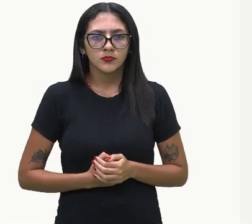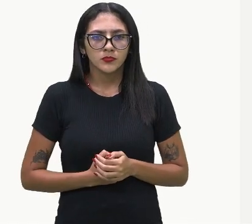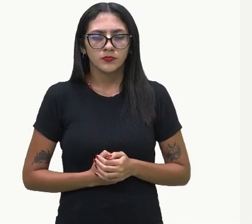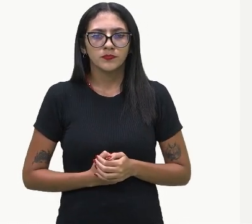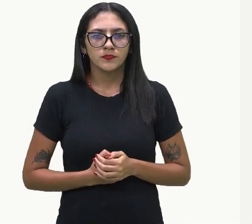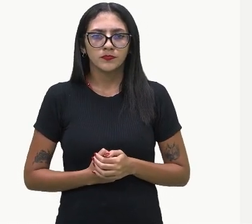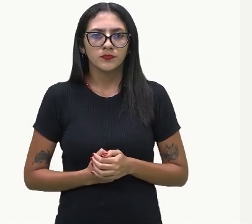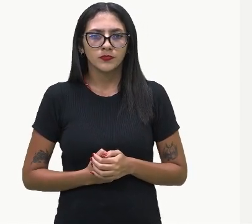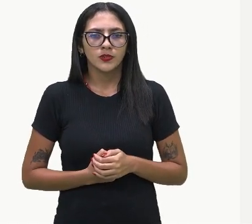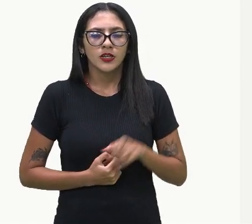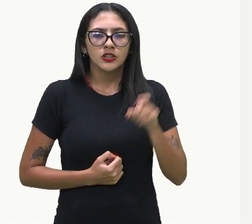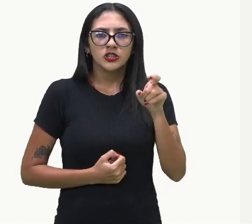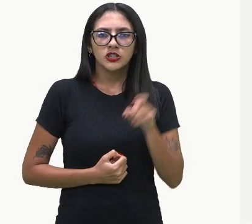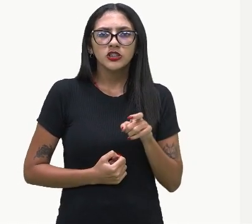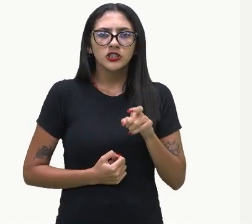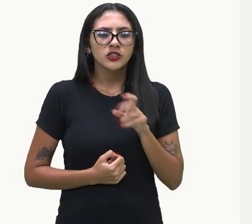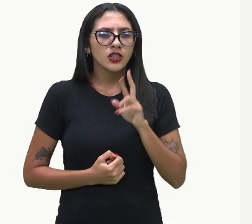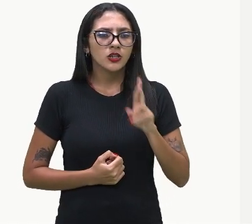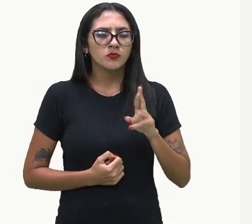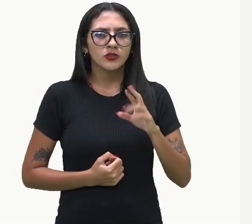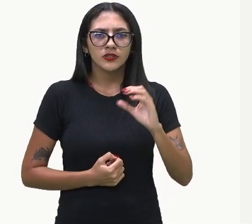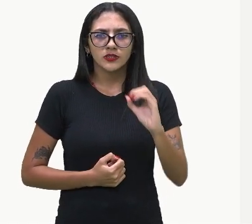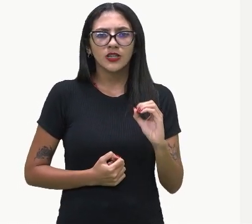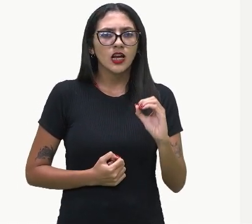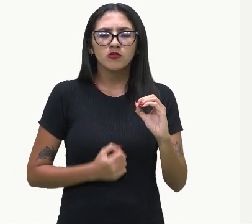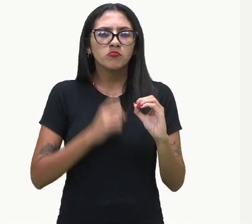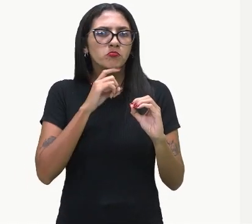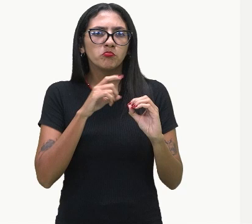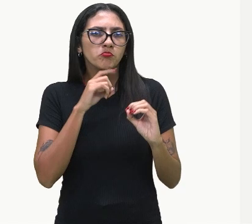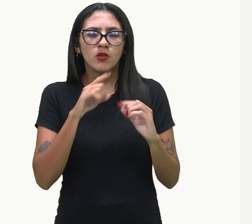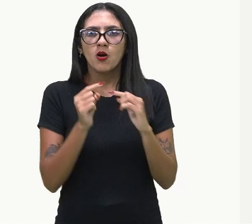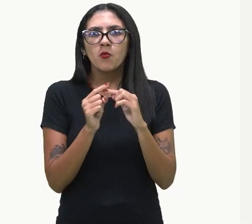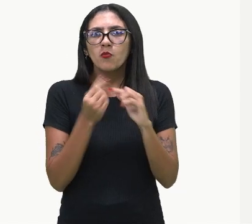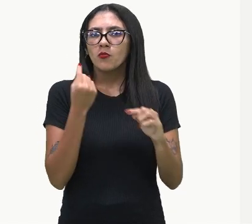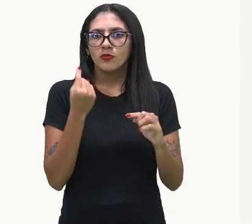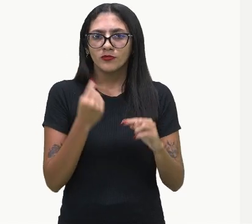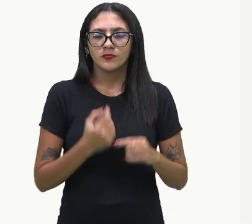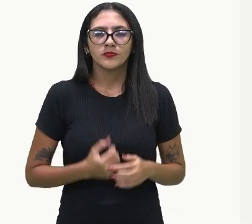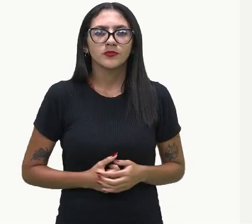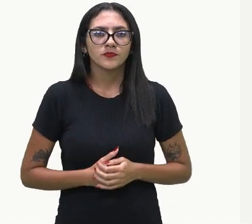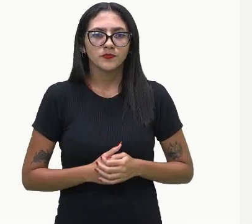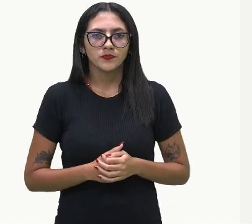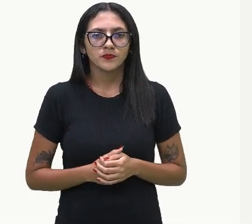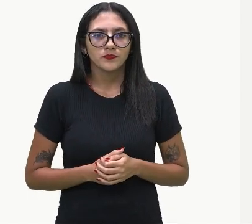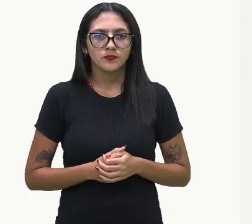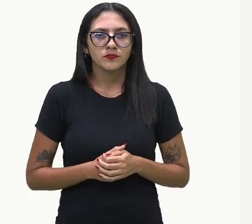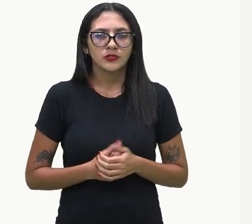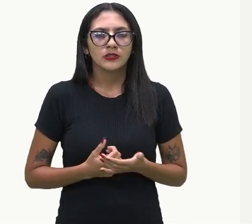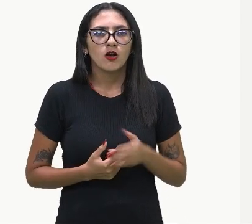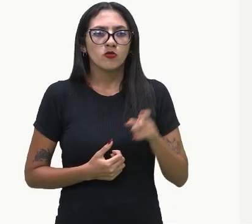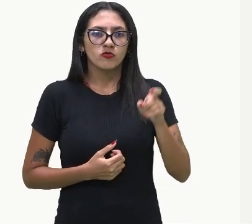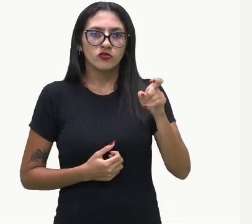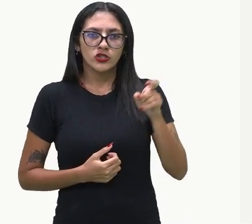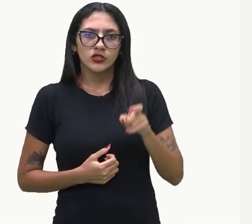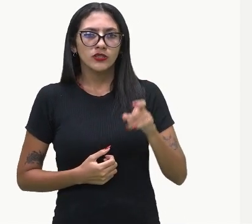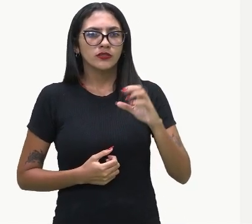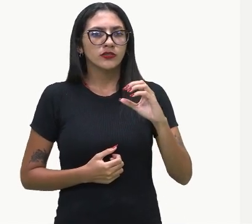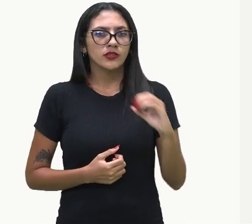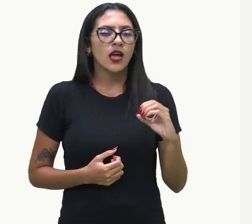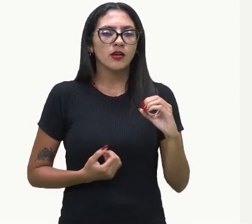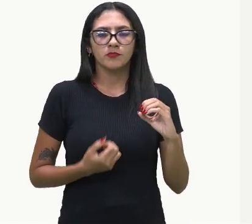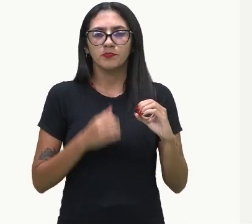Por que o x igual a 0, na verdade, não serve? O x igual a 0 não vai servir,